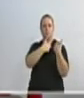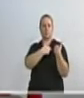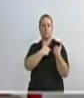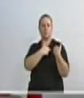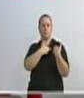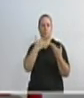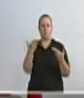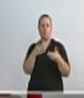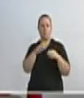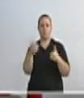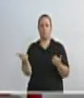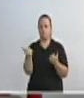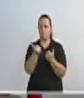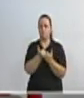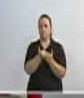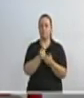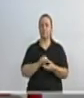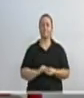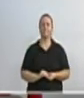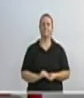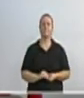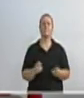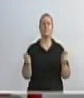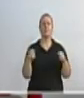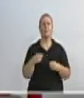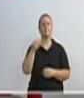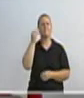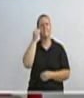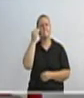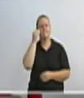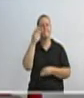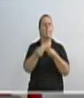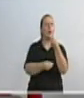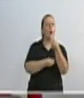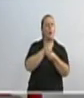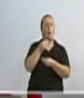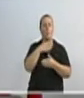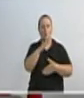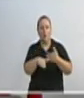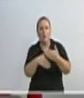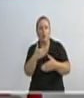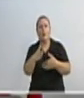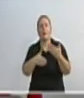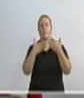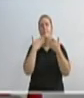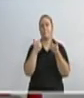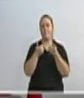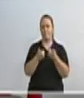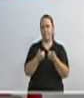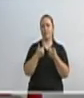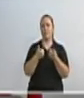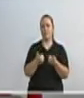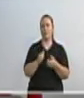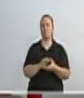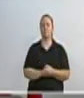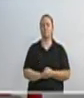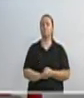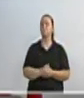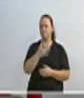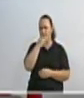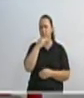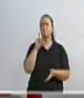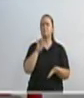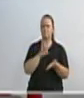na noite de hoje. Que a gente possa encontrar uma fórmula de avançar. Deve ter mais sugestões de alterações